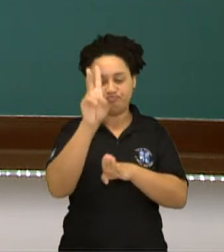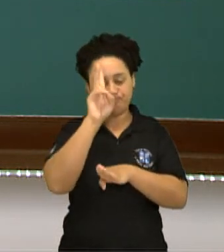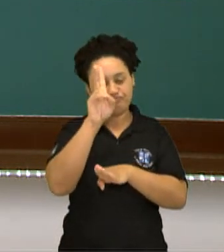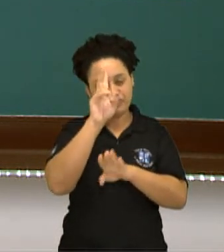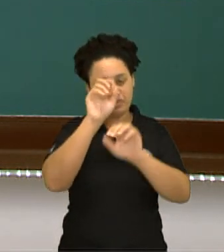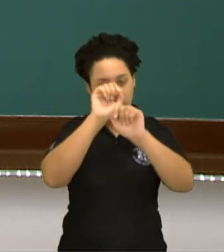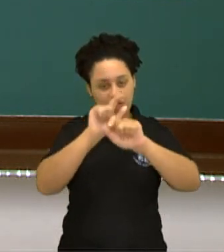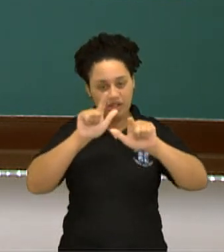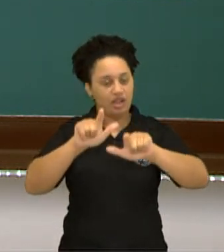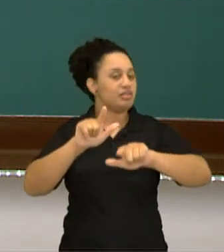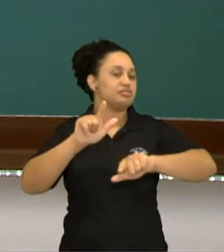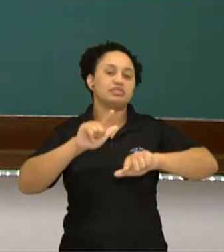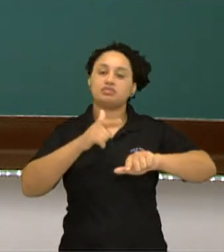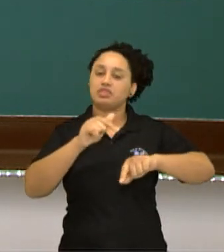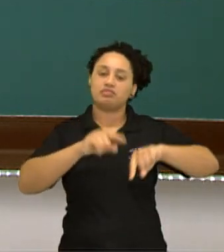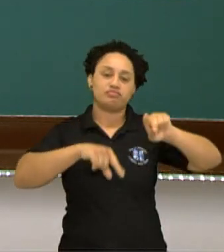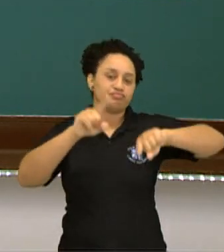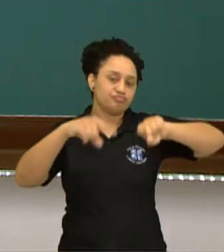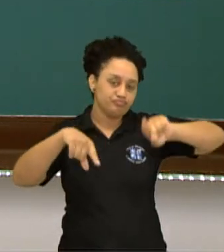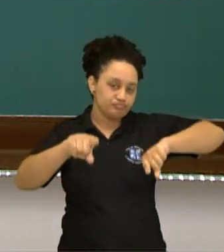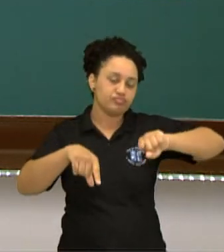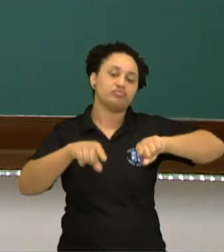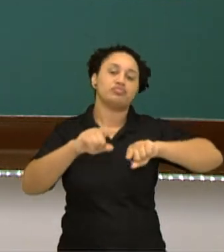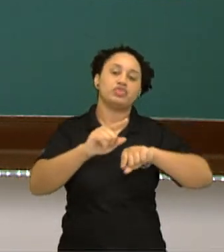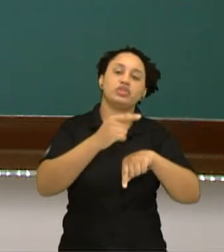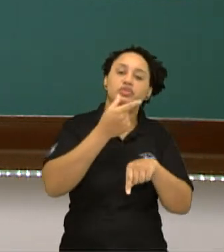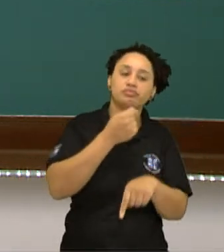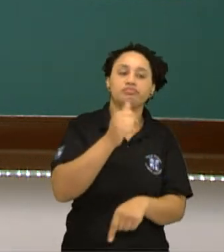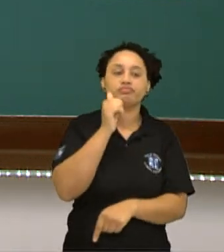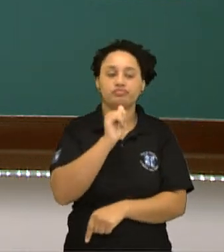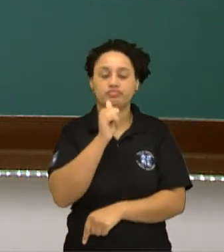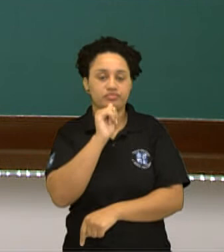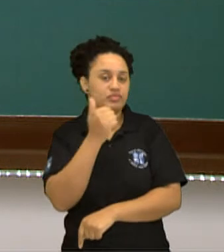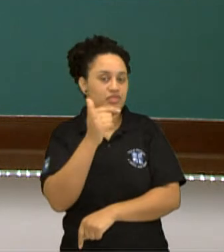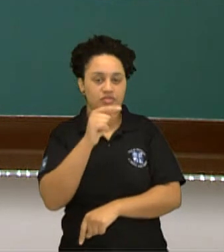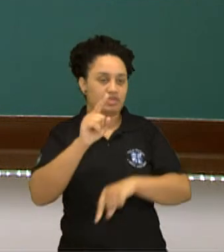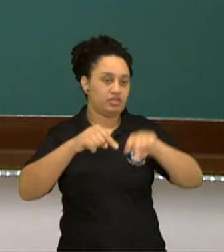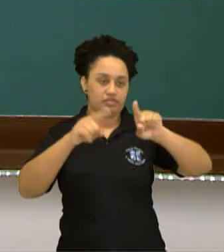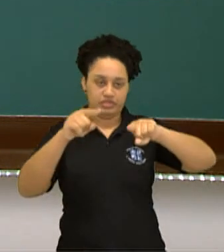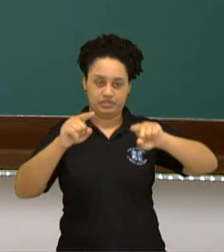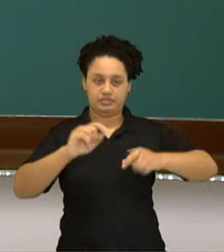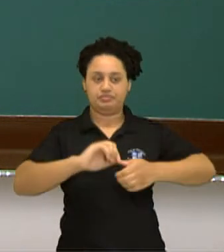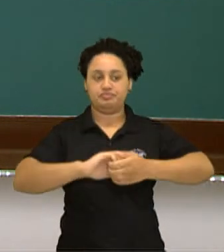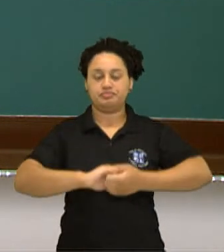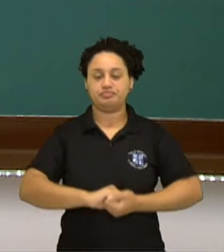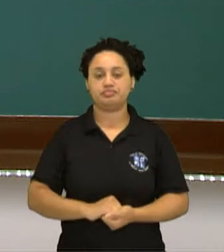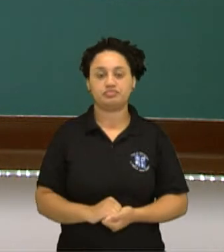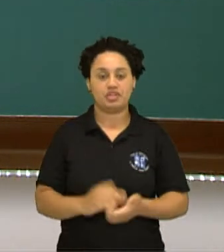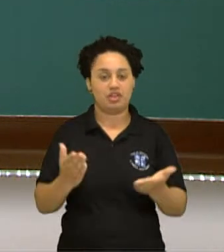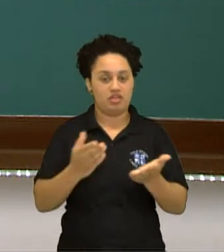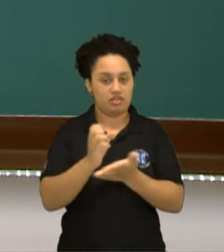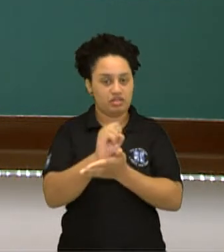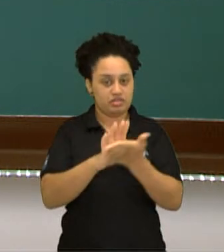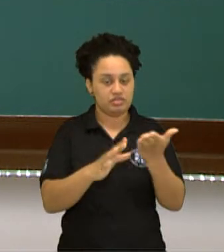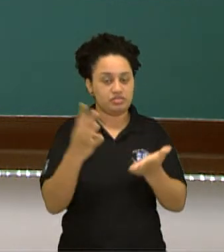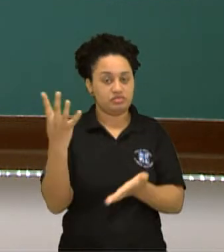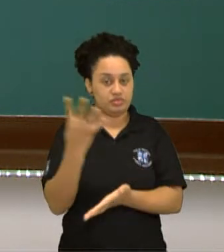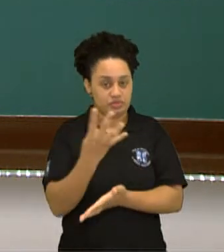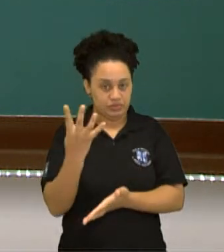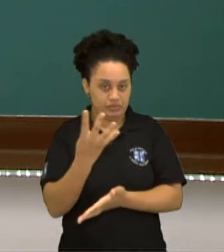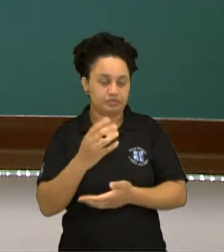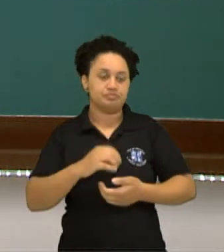memorizado, não variam em gênero masculino ou feminino. Vamos para a atividade